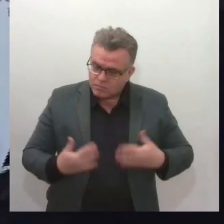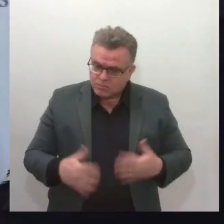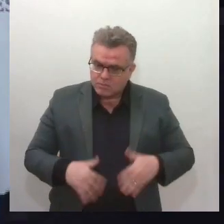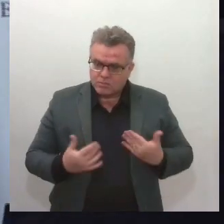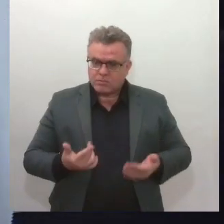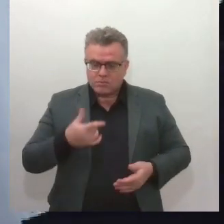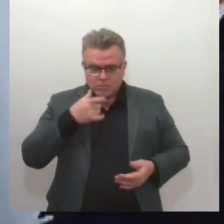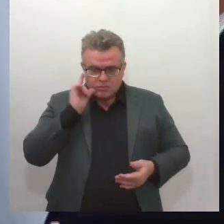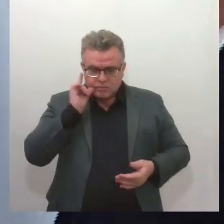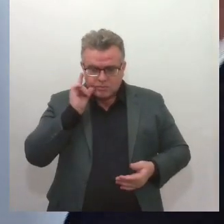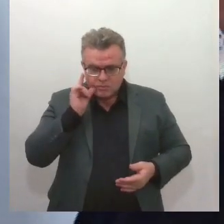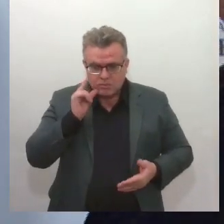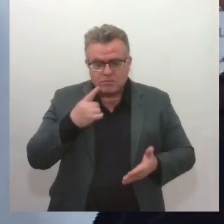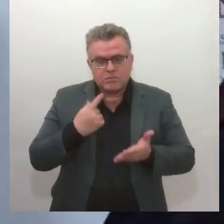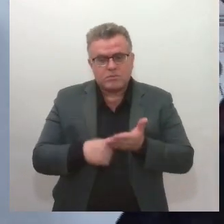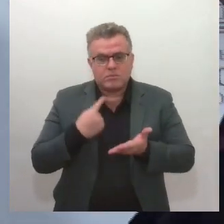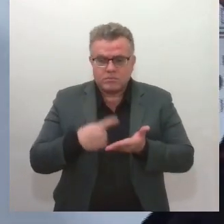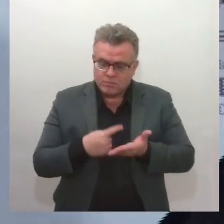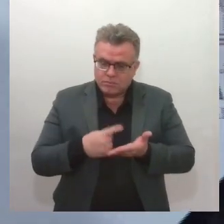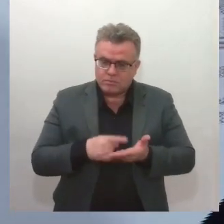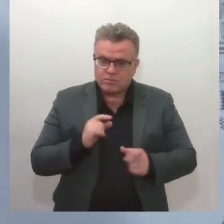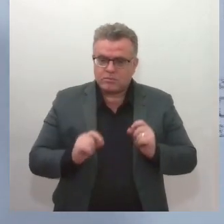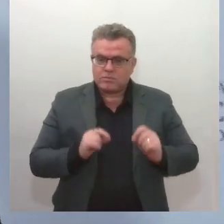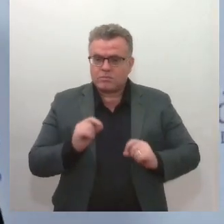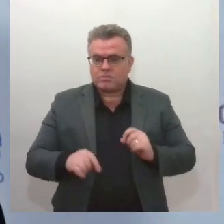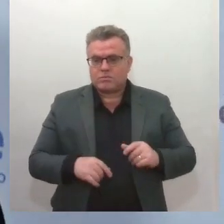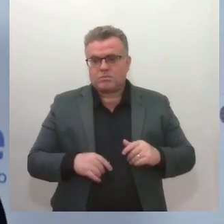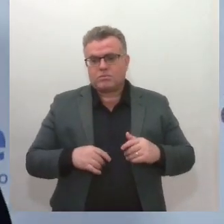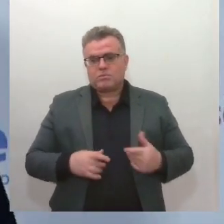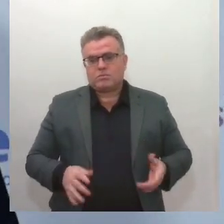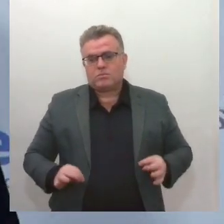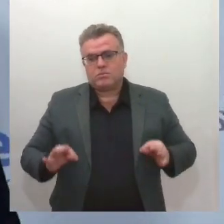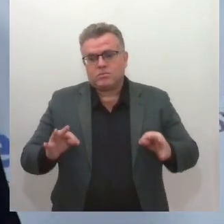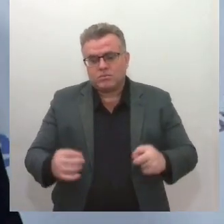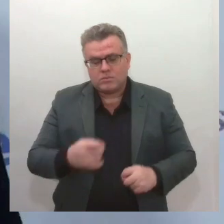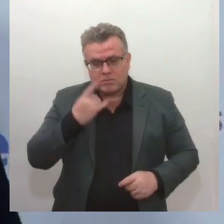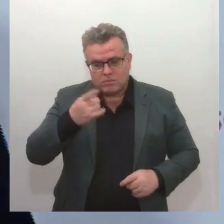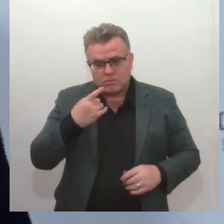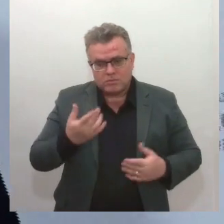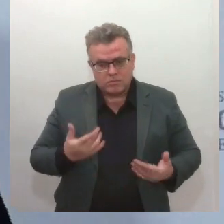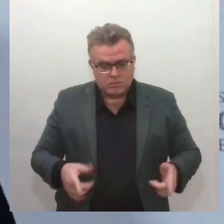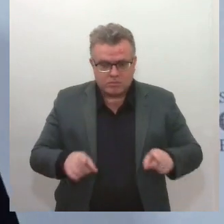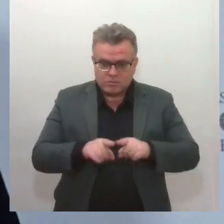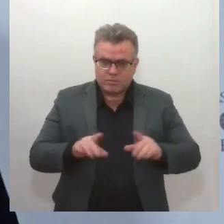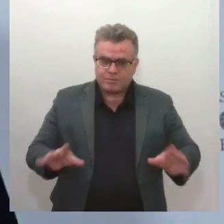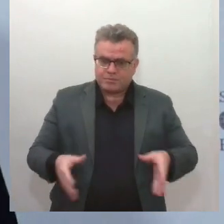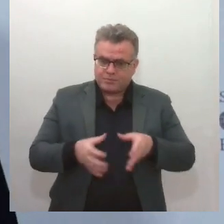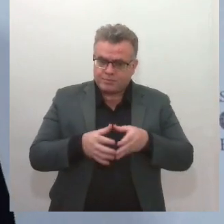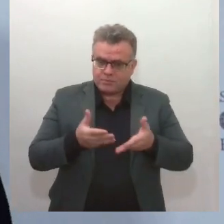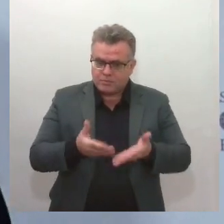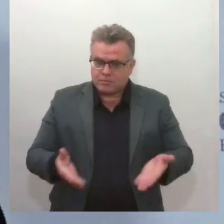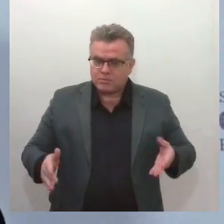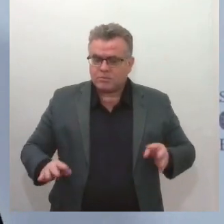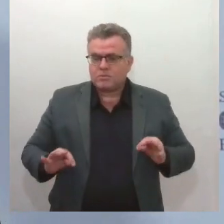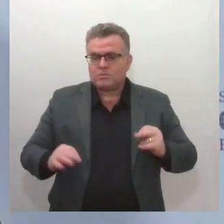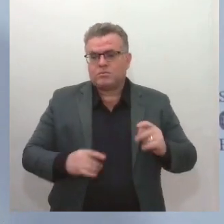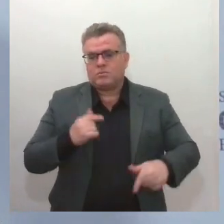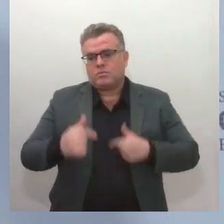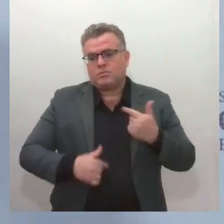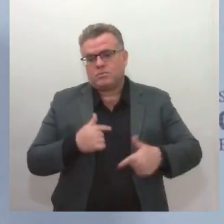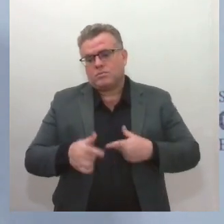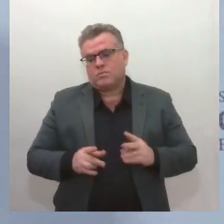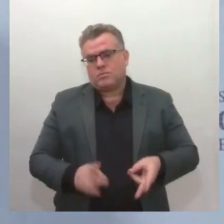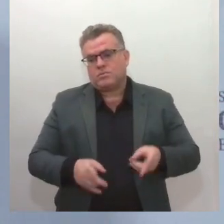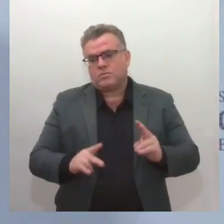reunião entre os parlamentares e a comissão de todos os trabalhadores do transporte alternativo.